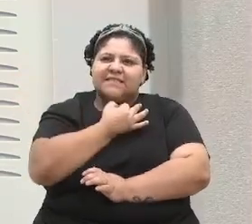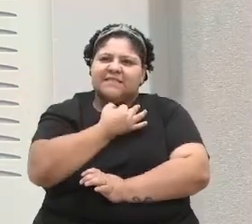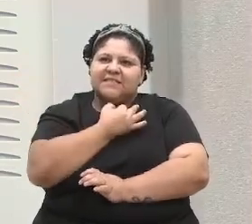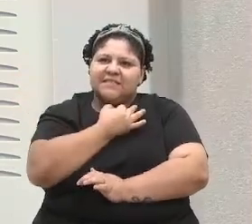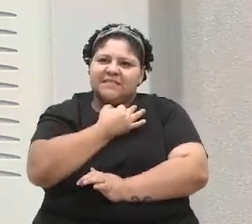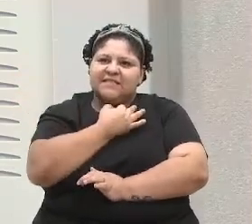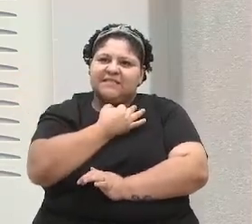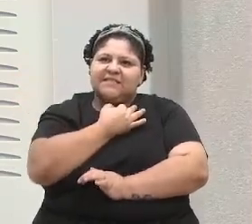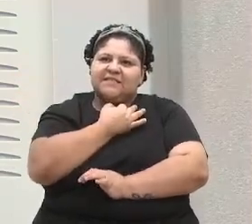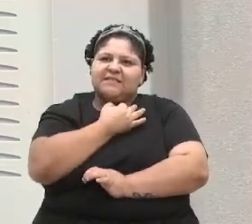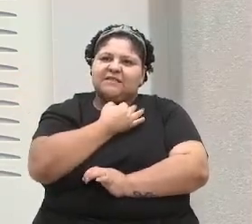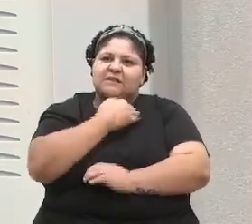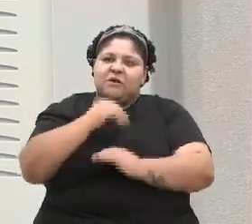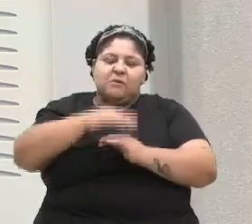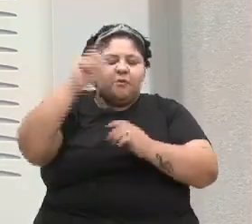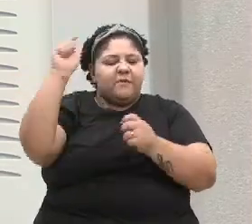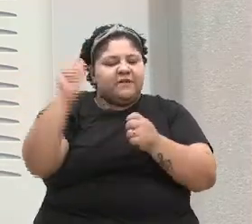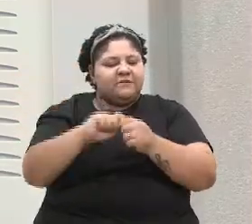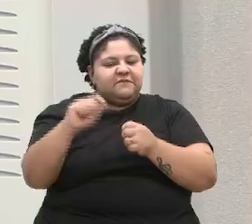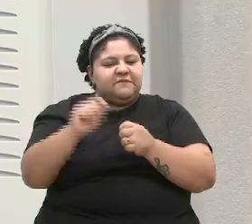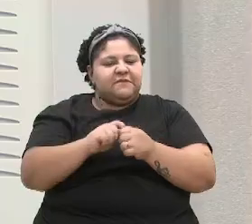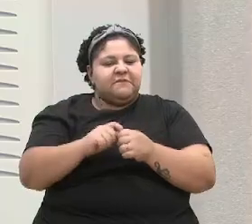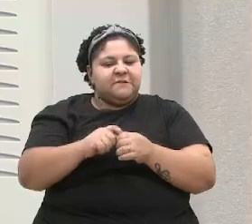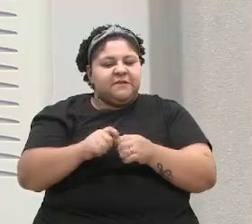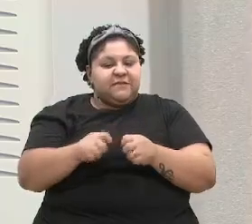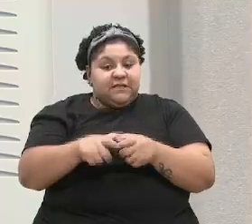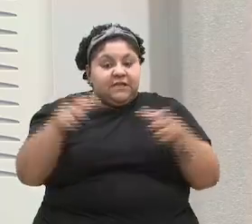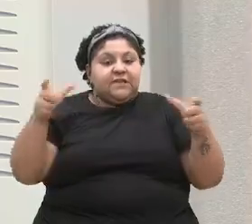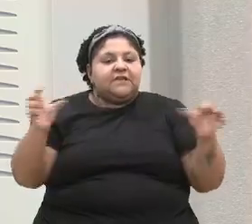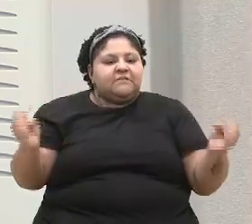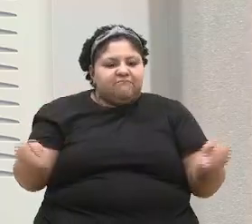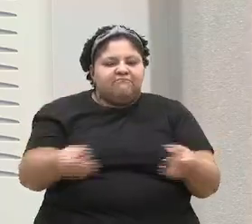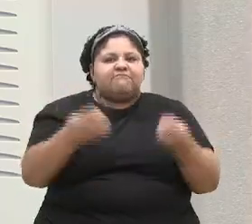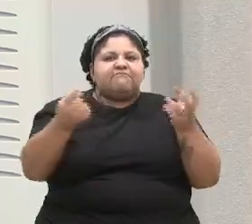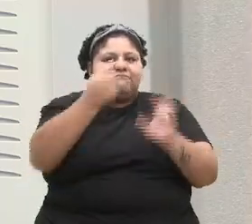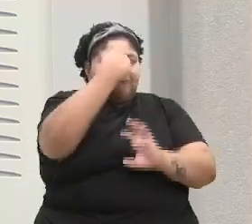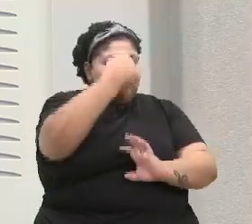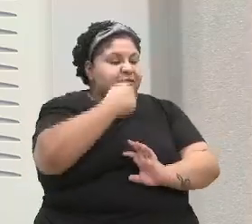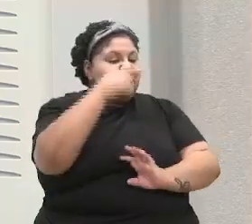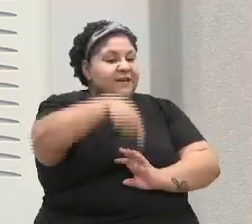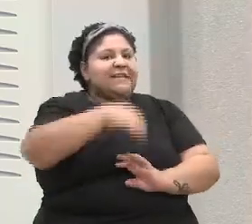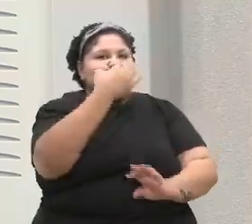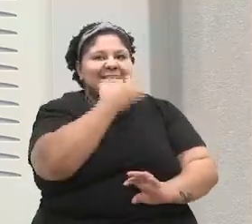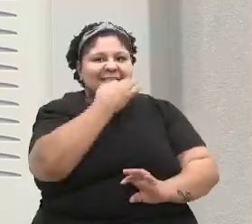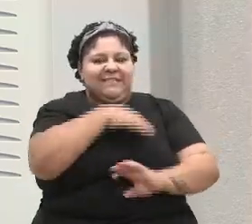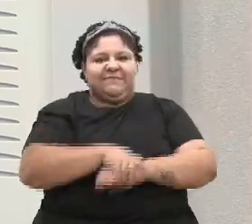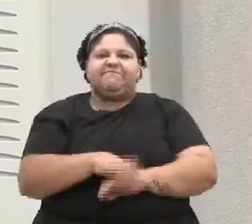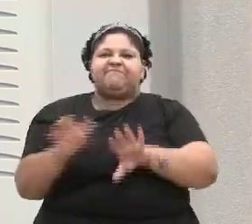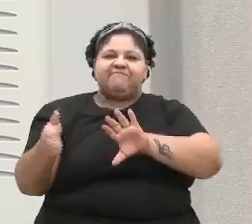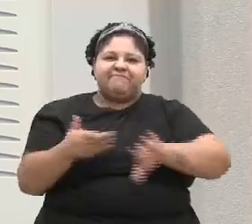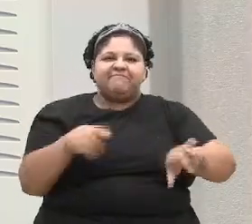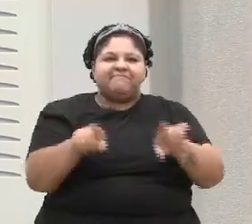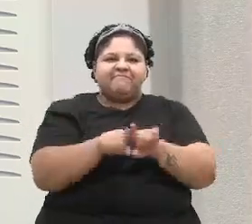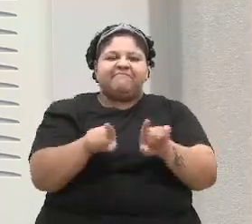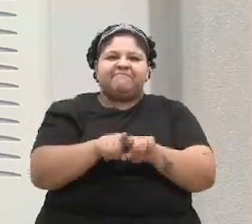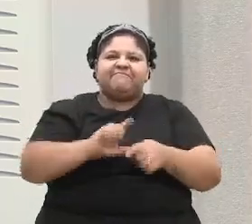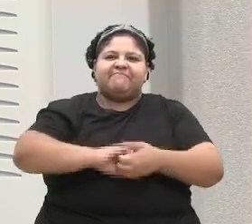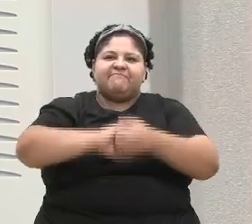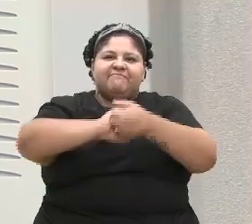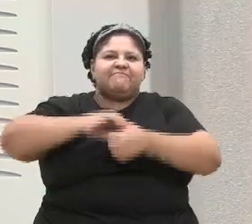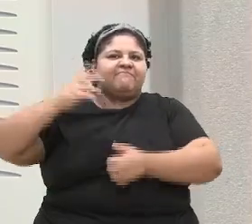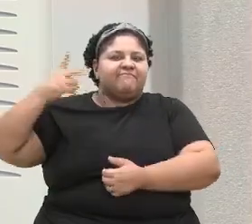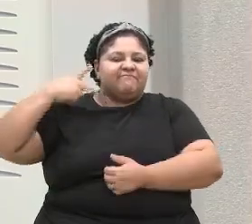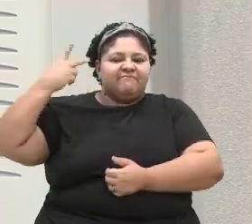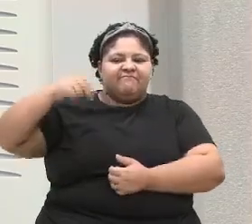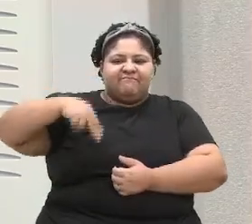essa realização desta grande festa, que é a imagem da nossa cidade. E também aqui cumprimentar o vereador